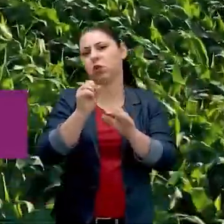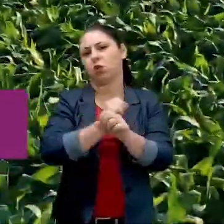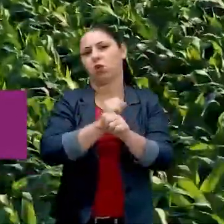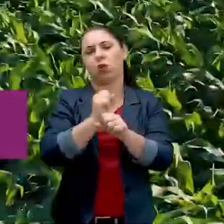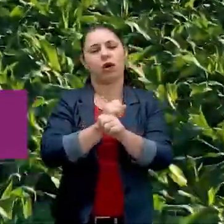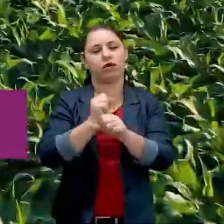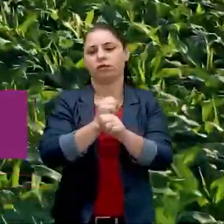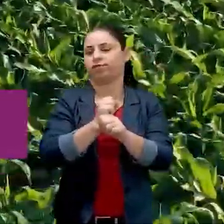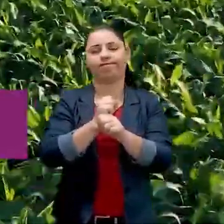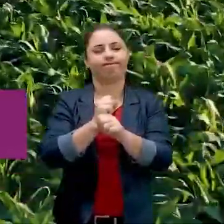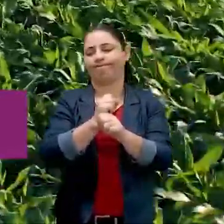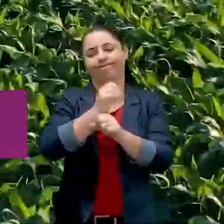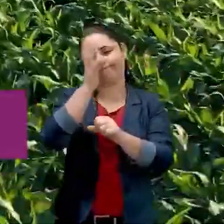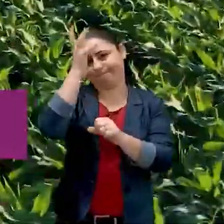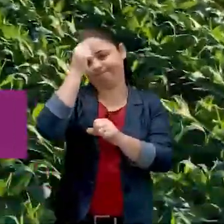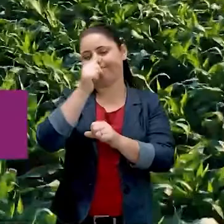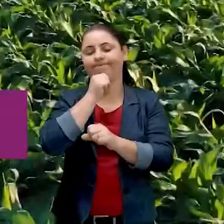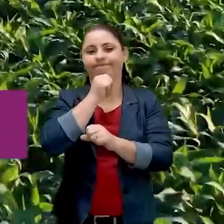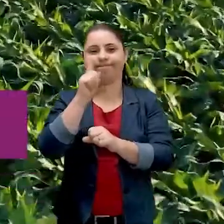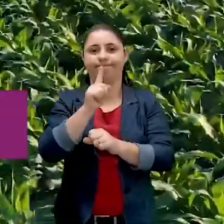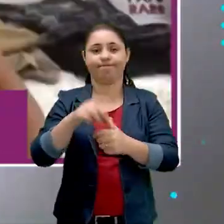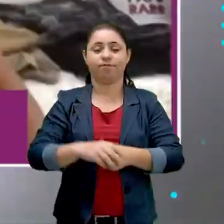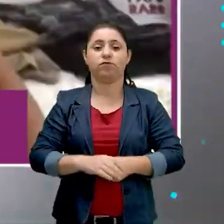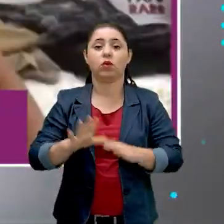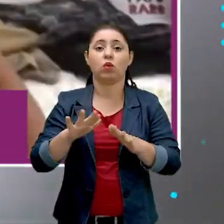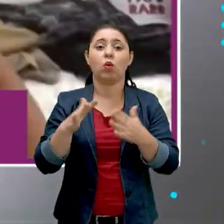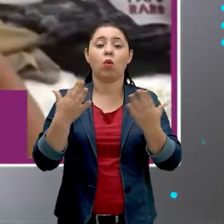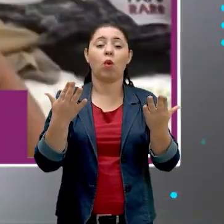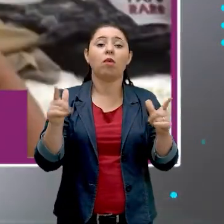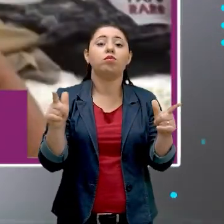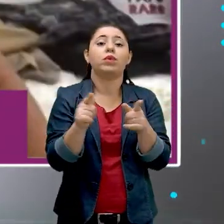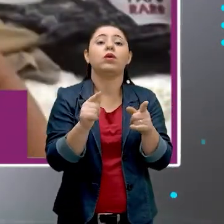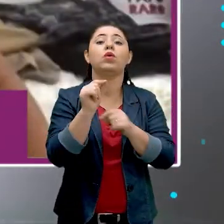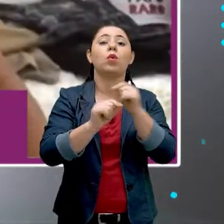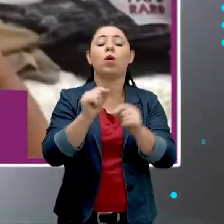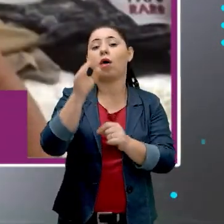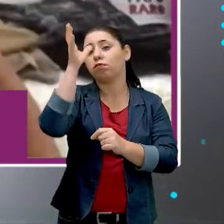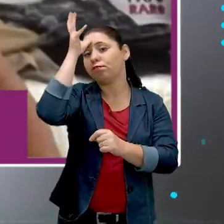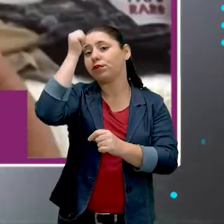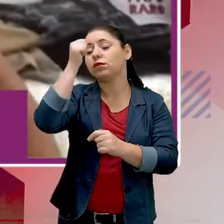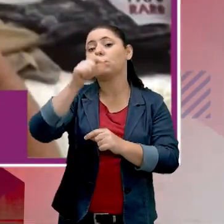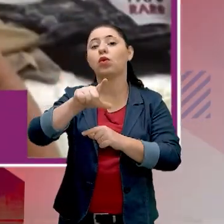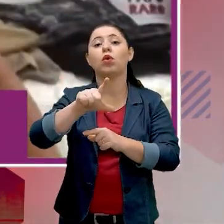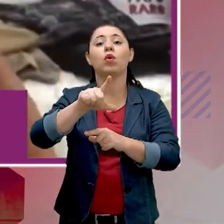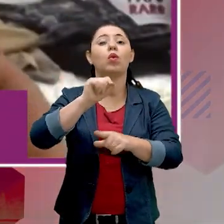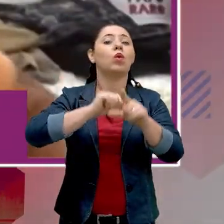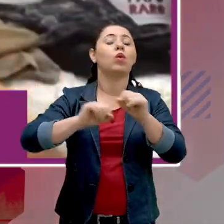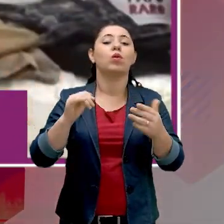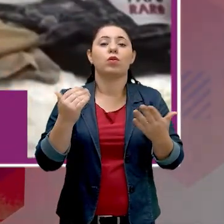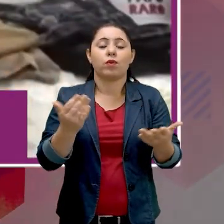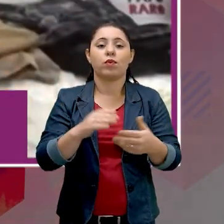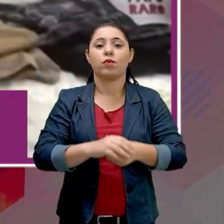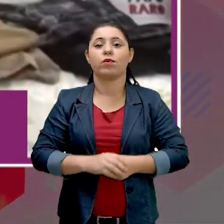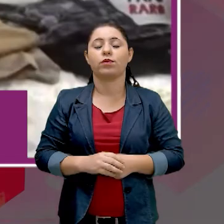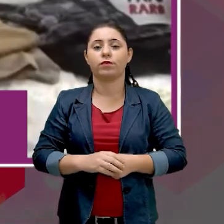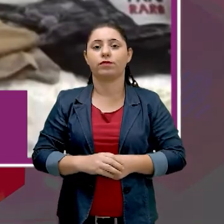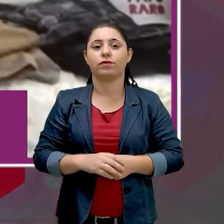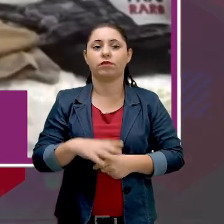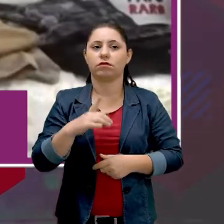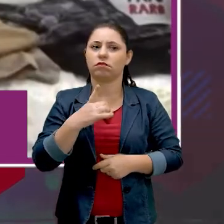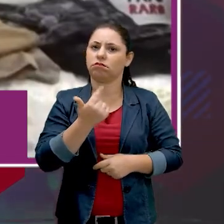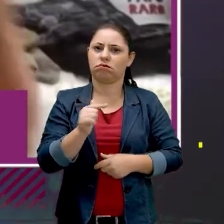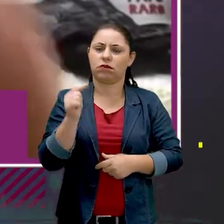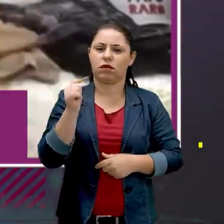isso com uma autossuficiência, produzir para nós. Qual seria a curto prazo, então, uma opção? Para